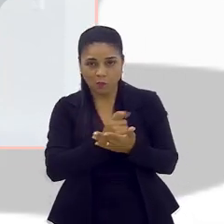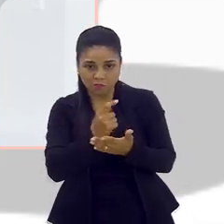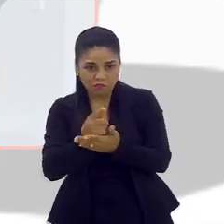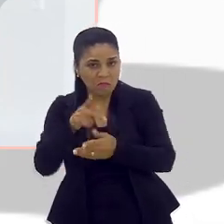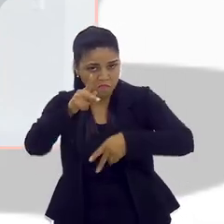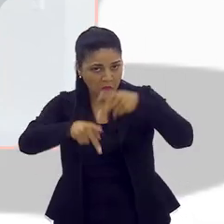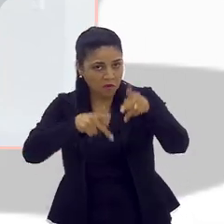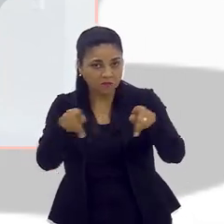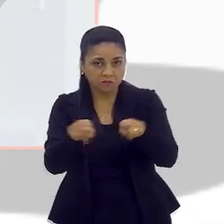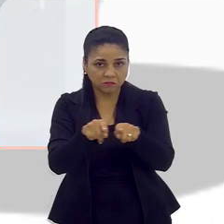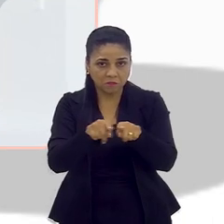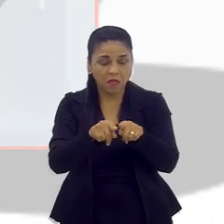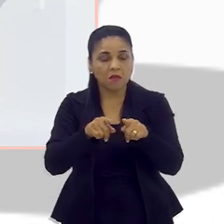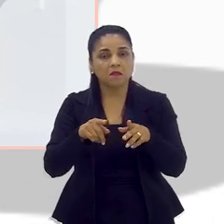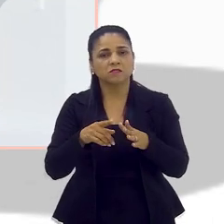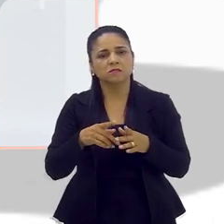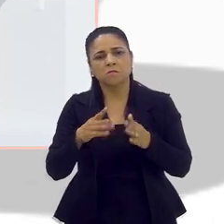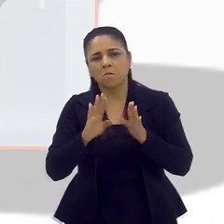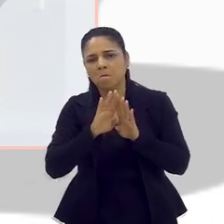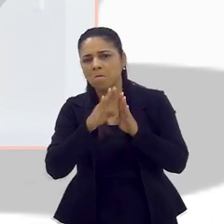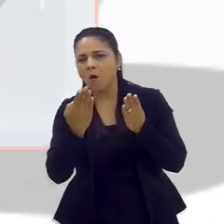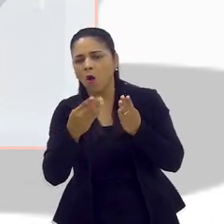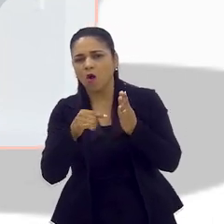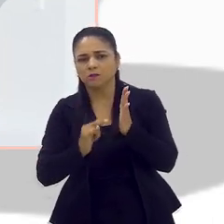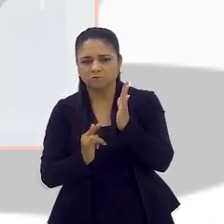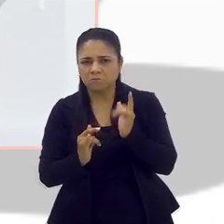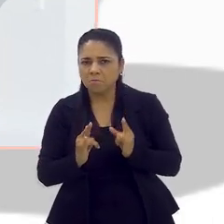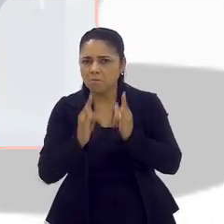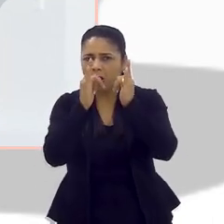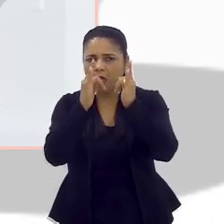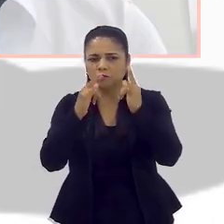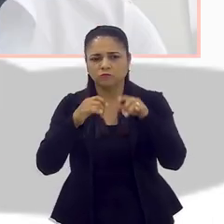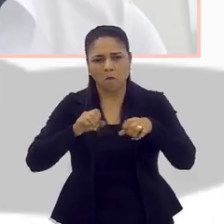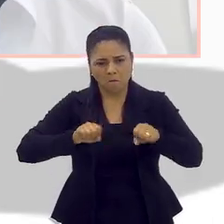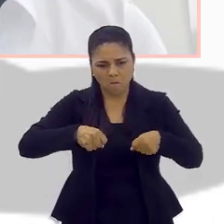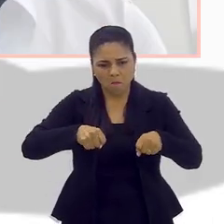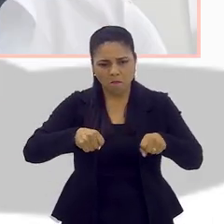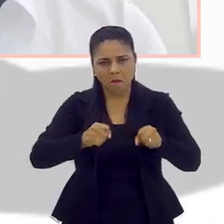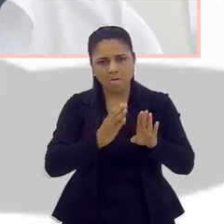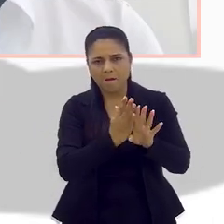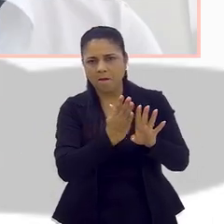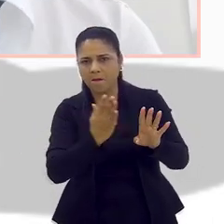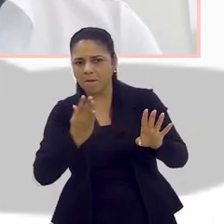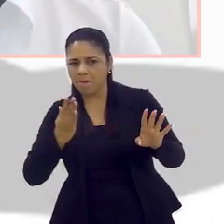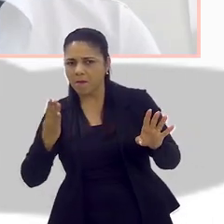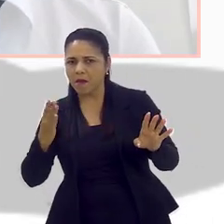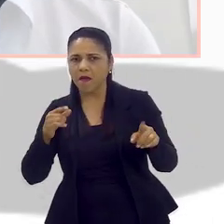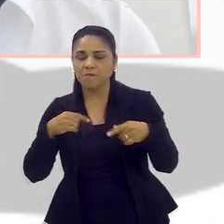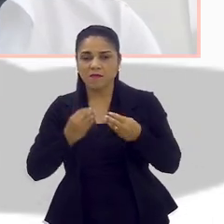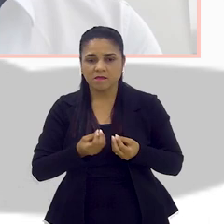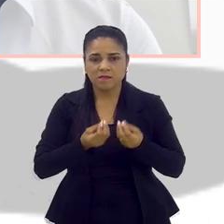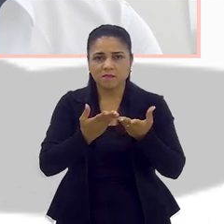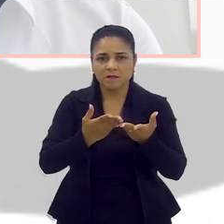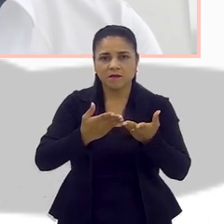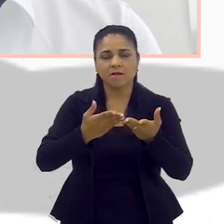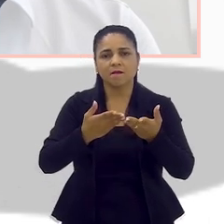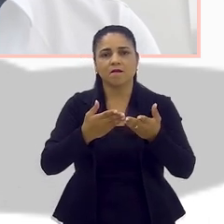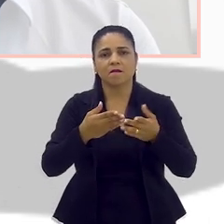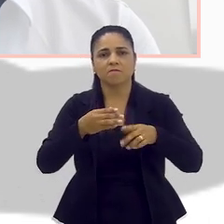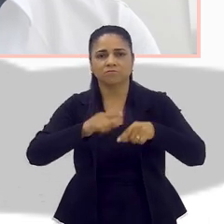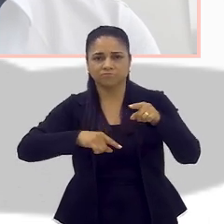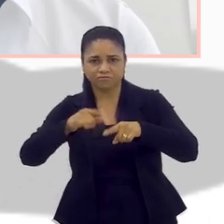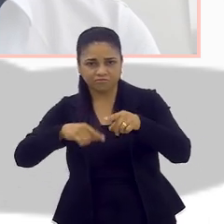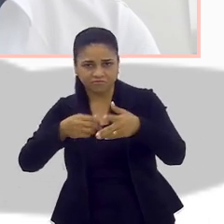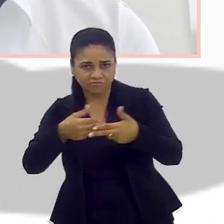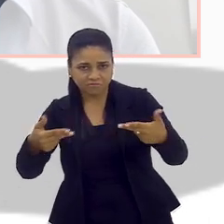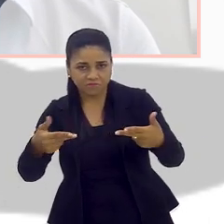população. E a gente, na porta de condomínios, a gente observa muito aquela fila, né, de motoqueiros para fazerem entregas. A